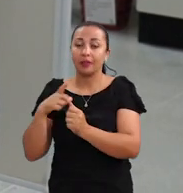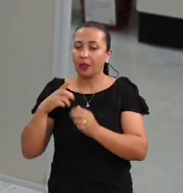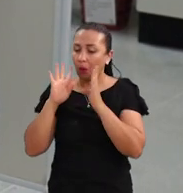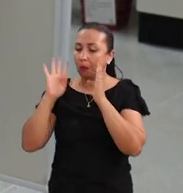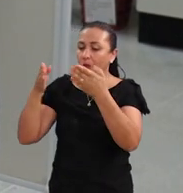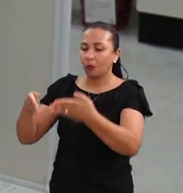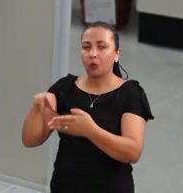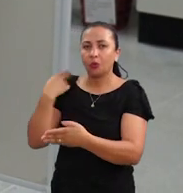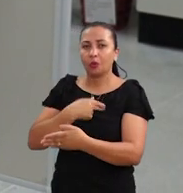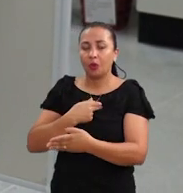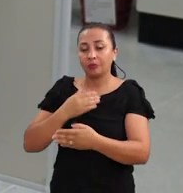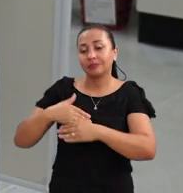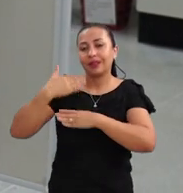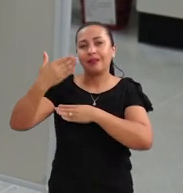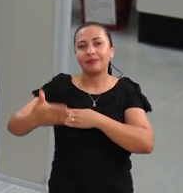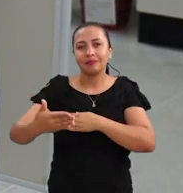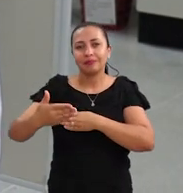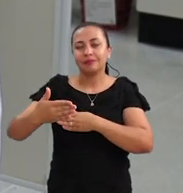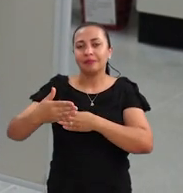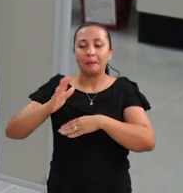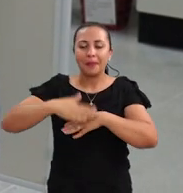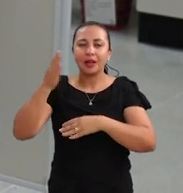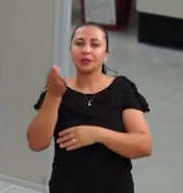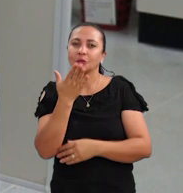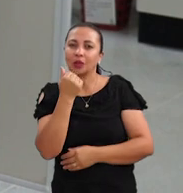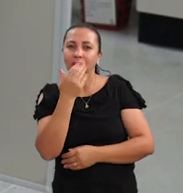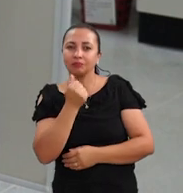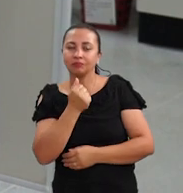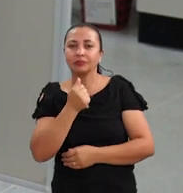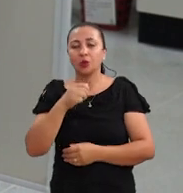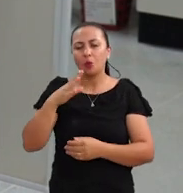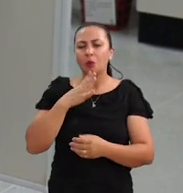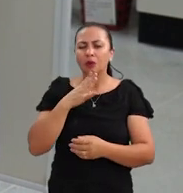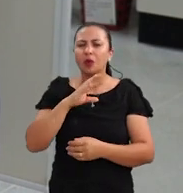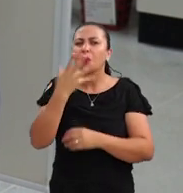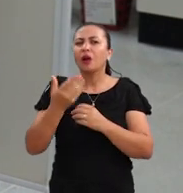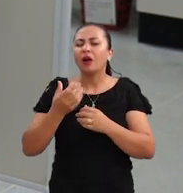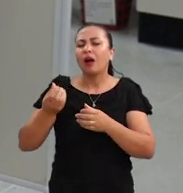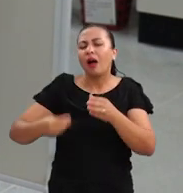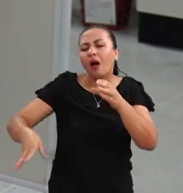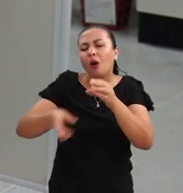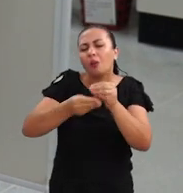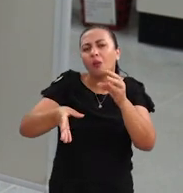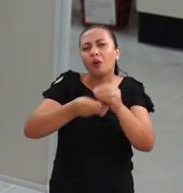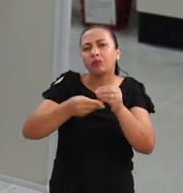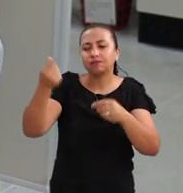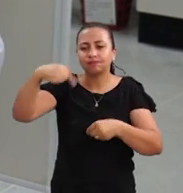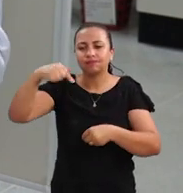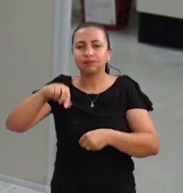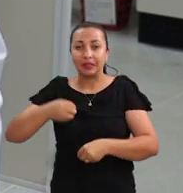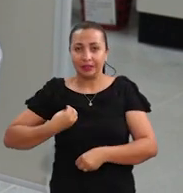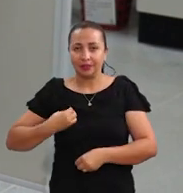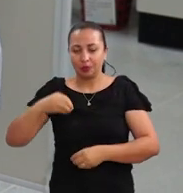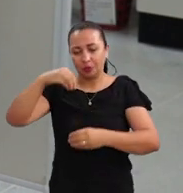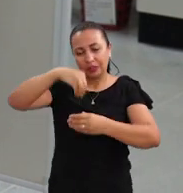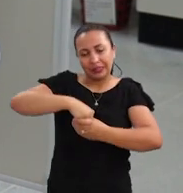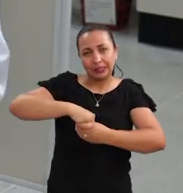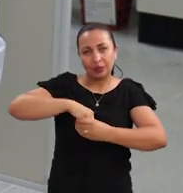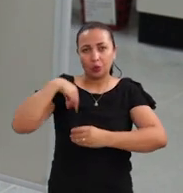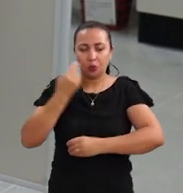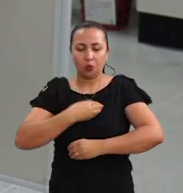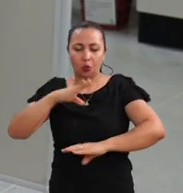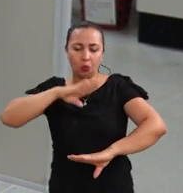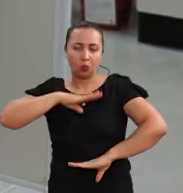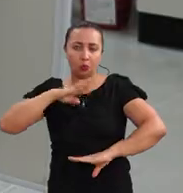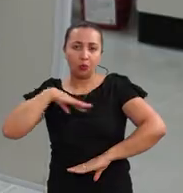gente, através dos alimentos, conhecer quais são as composições químicas que estão no nosso organismo, ou